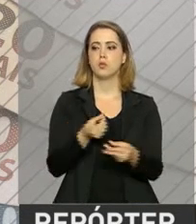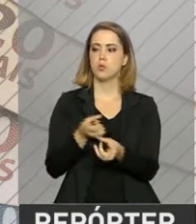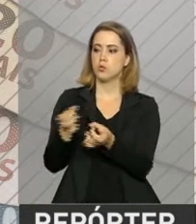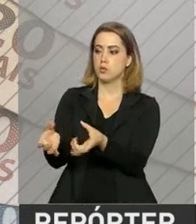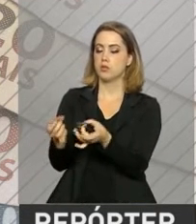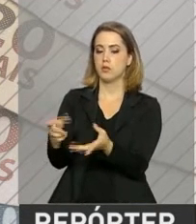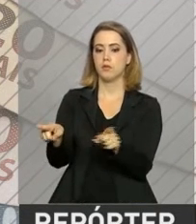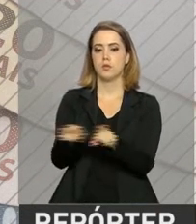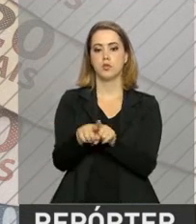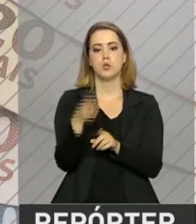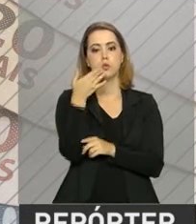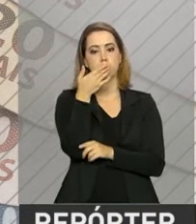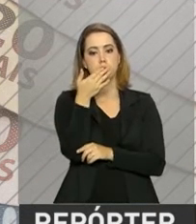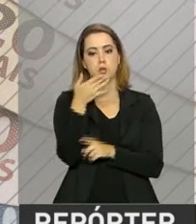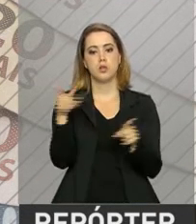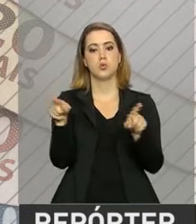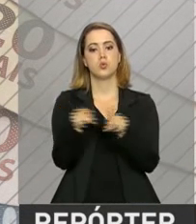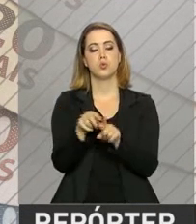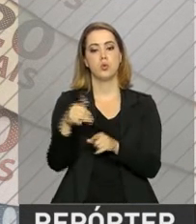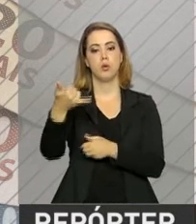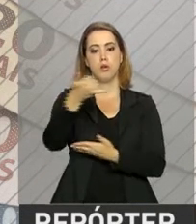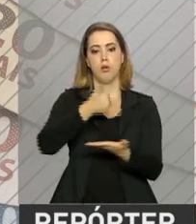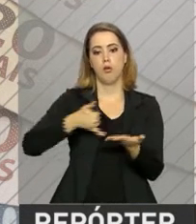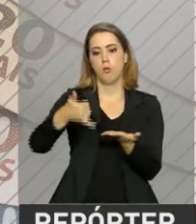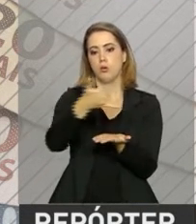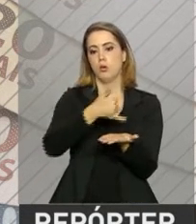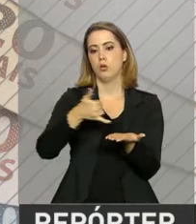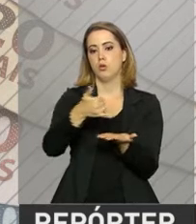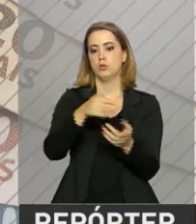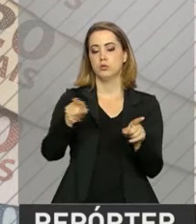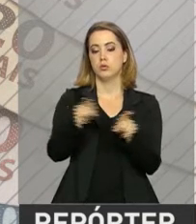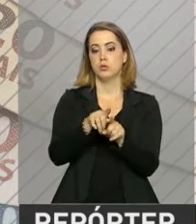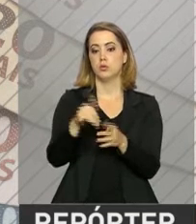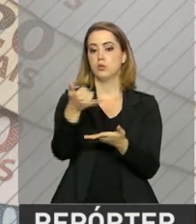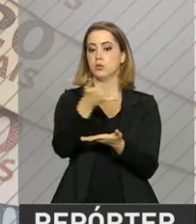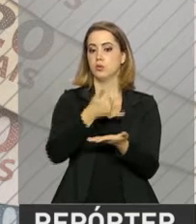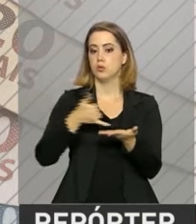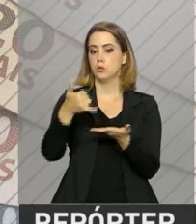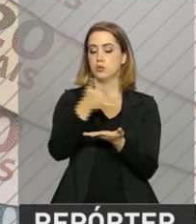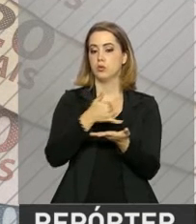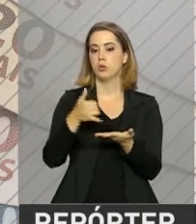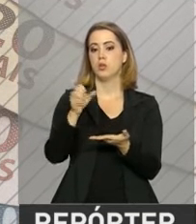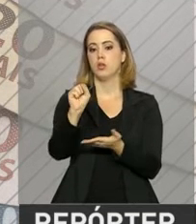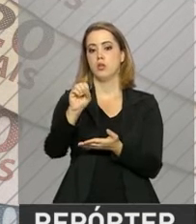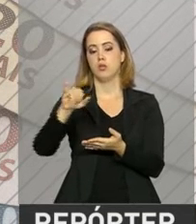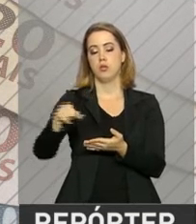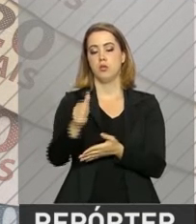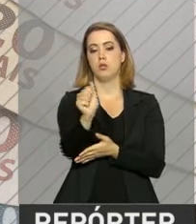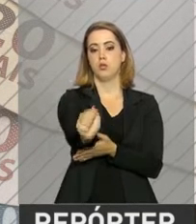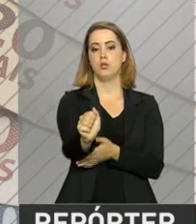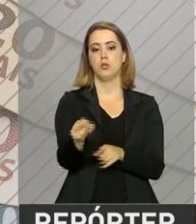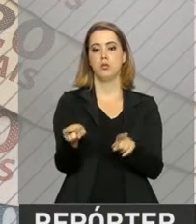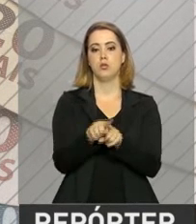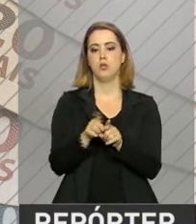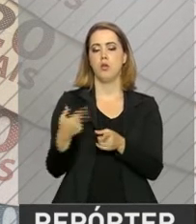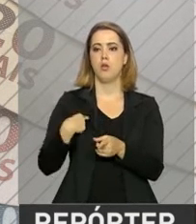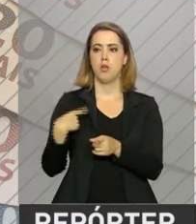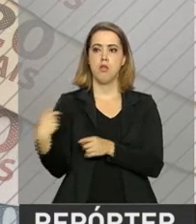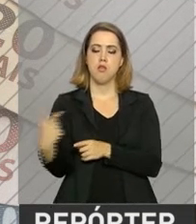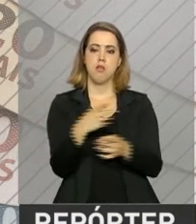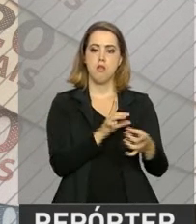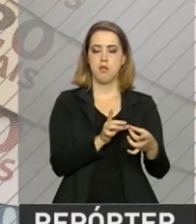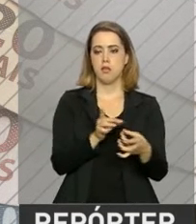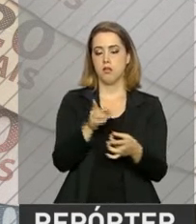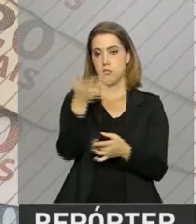estão açúcar de cana bruto óleos brutos de óleo e óleo de soja bruto já a índia vende para o brasil medicamentos para a